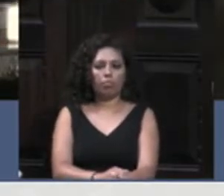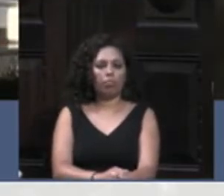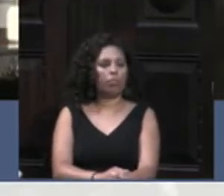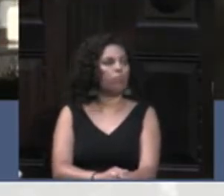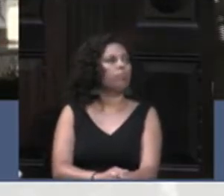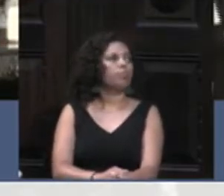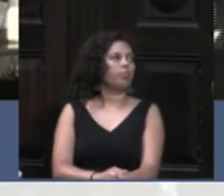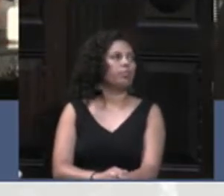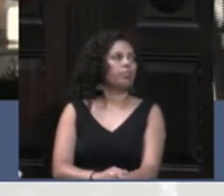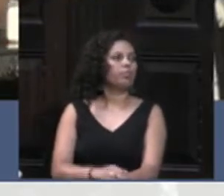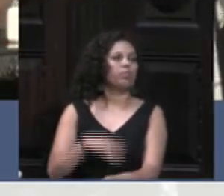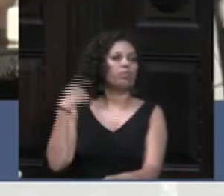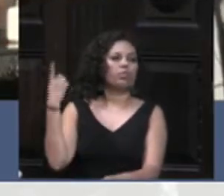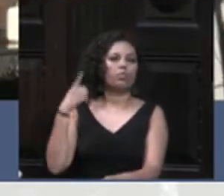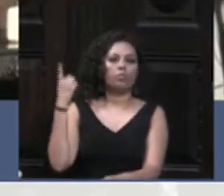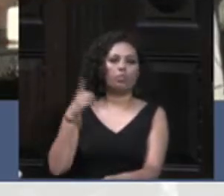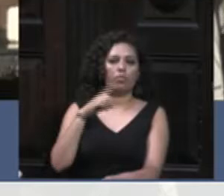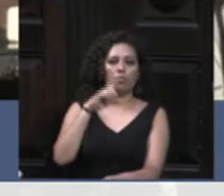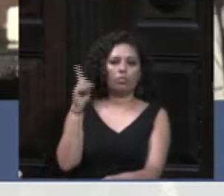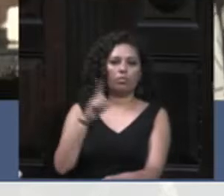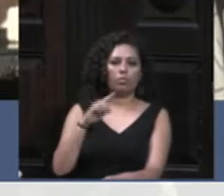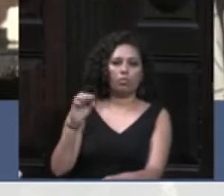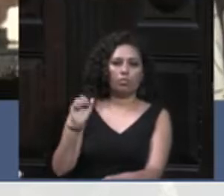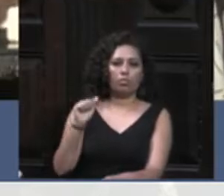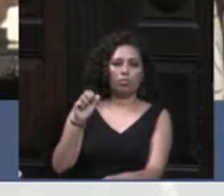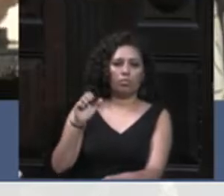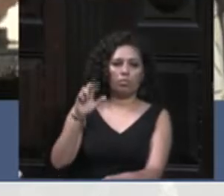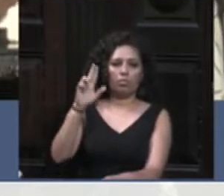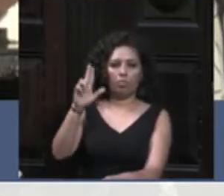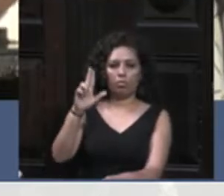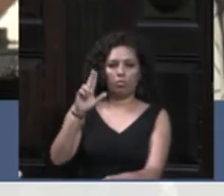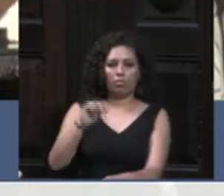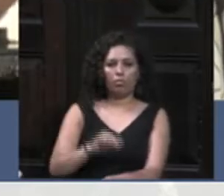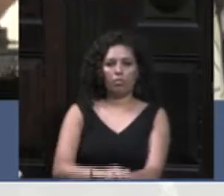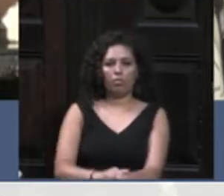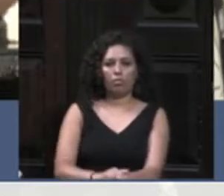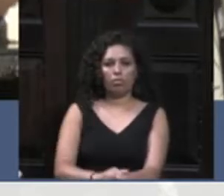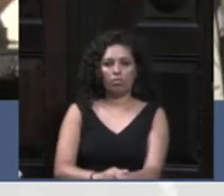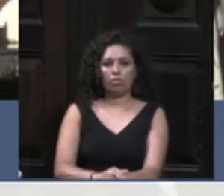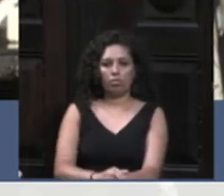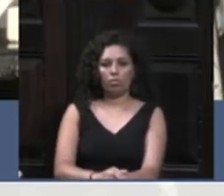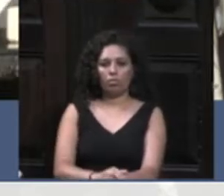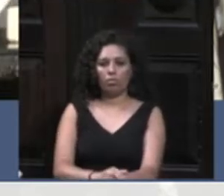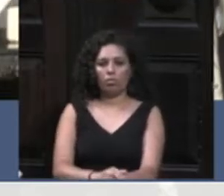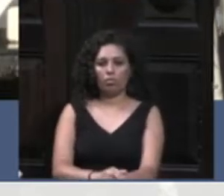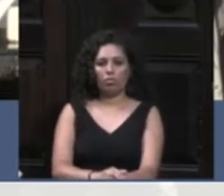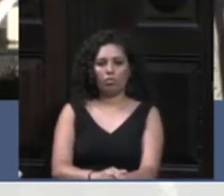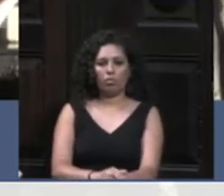Comissão de Cultura, deputado Zaqueu Teixeira. Me deram o errado aí, Marcão. Zaqueu.